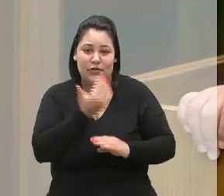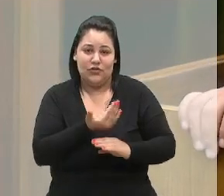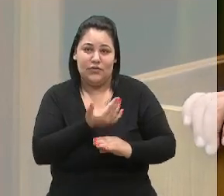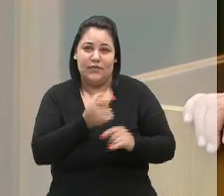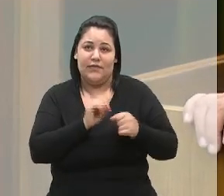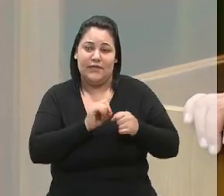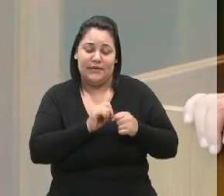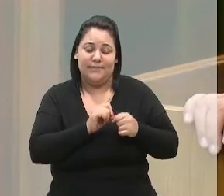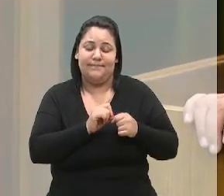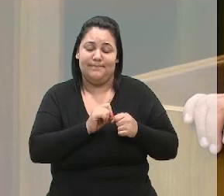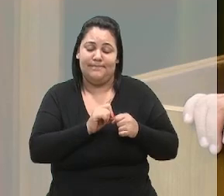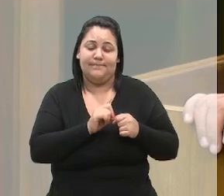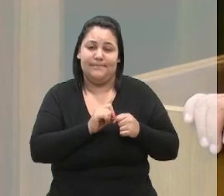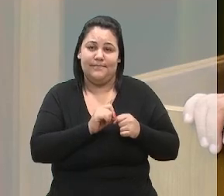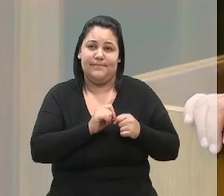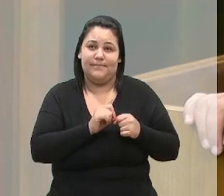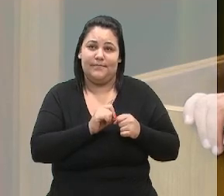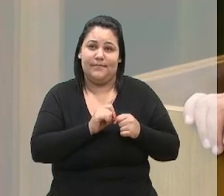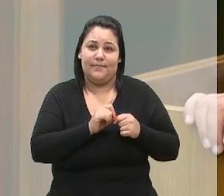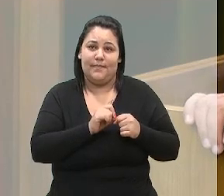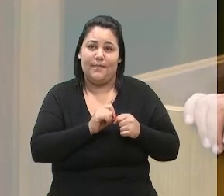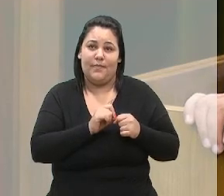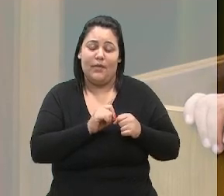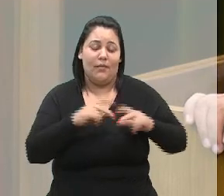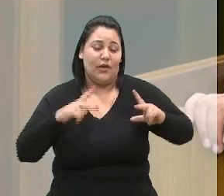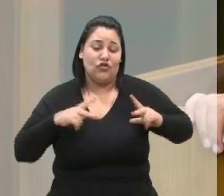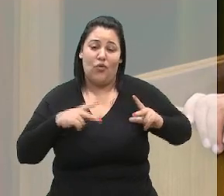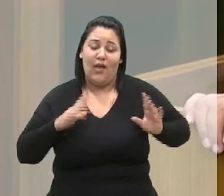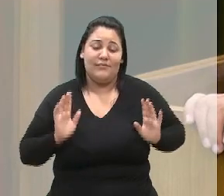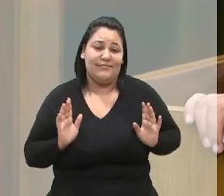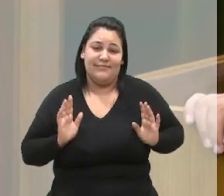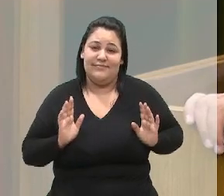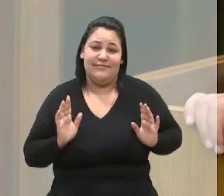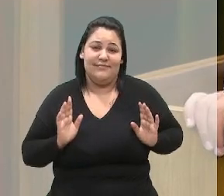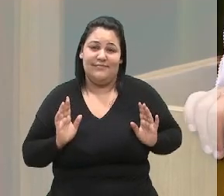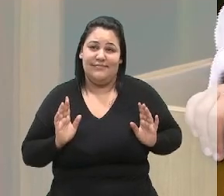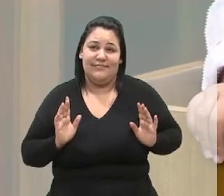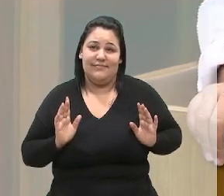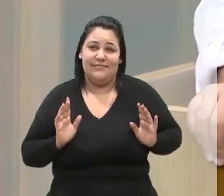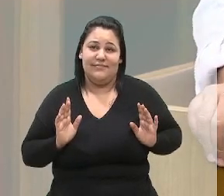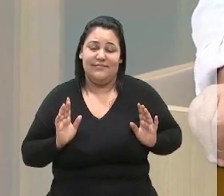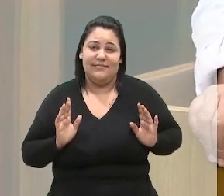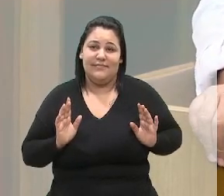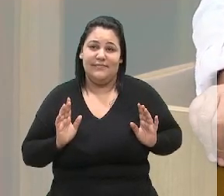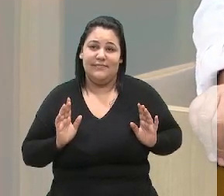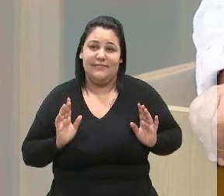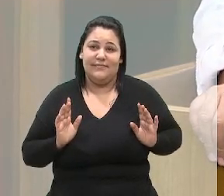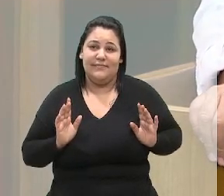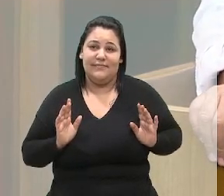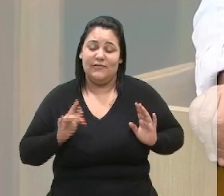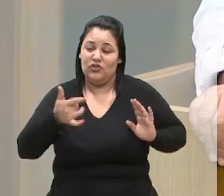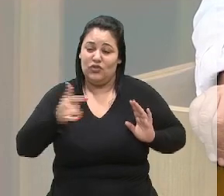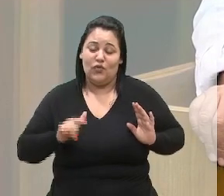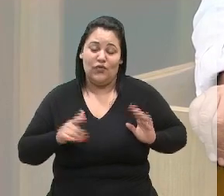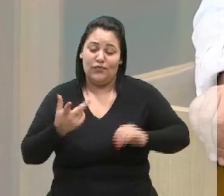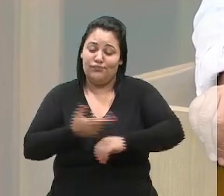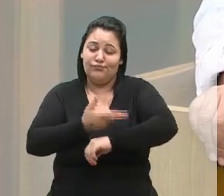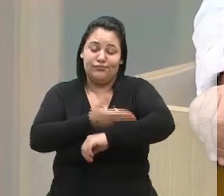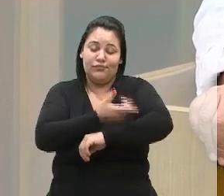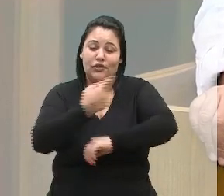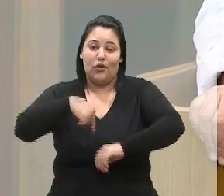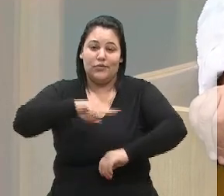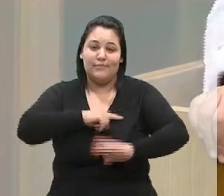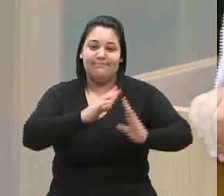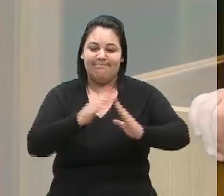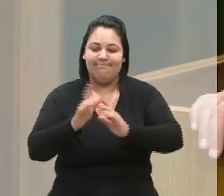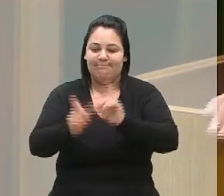missa. E vamos fazer E vamos fazer de novo essa roçada,